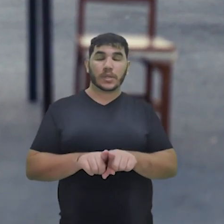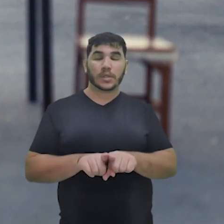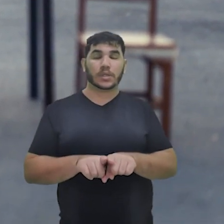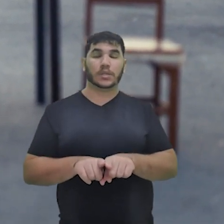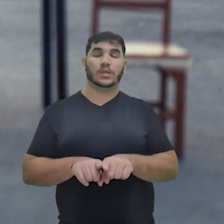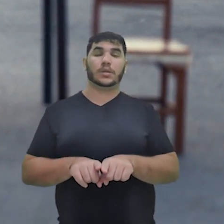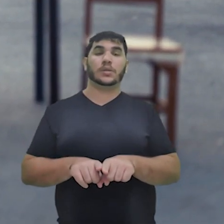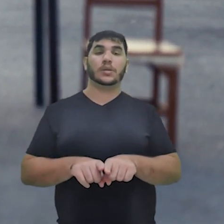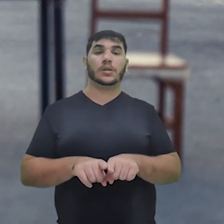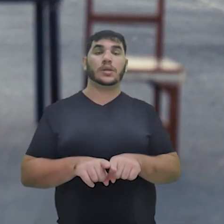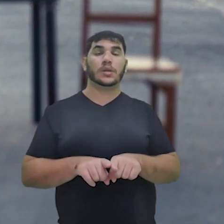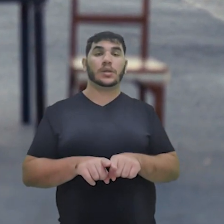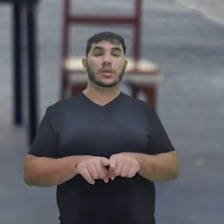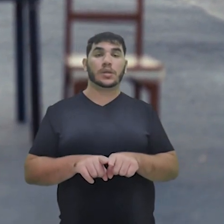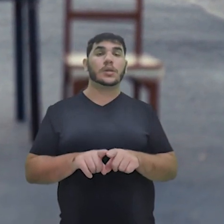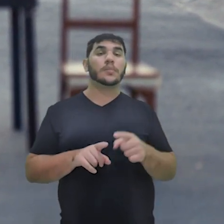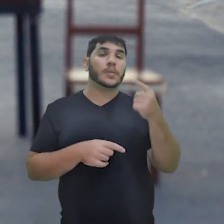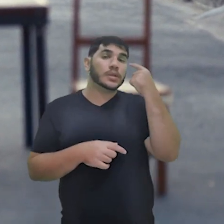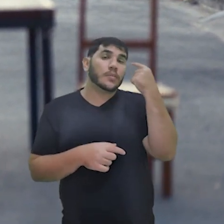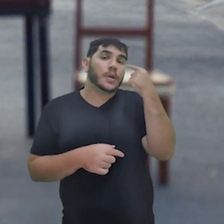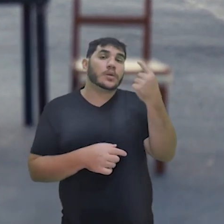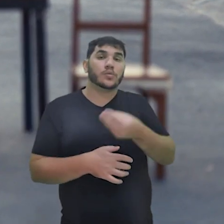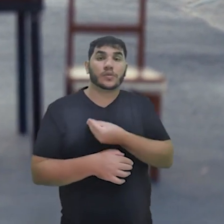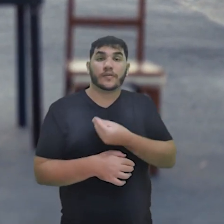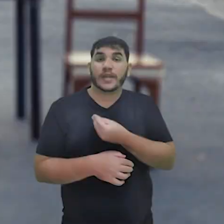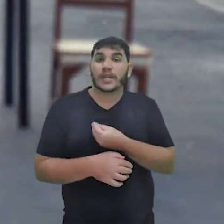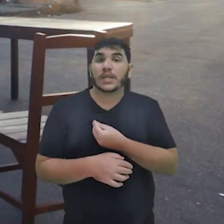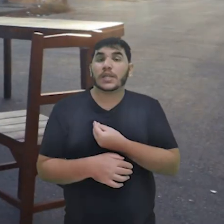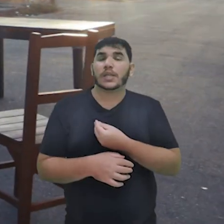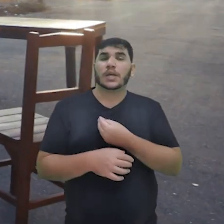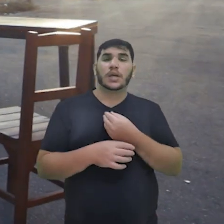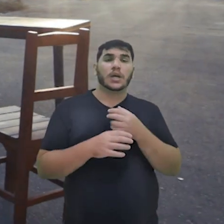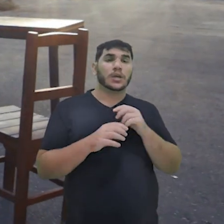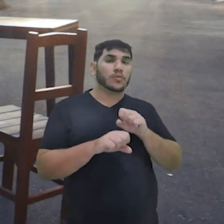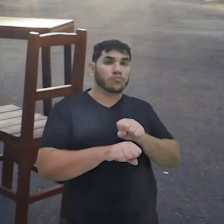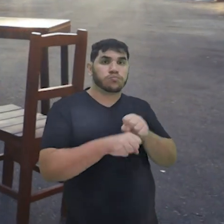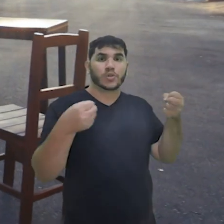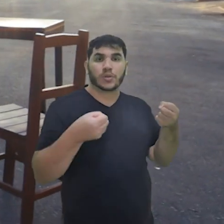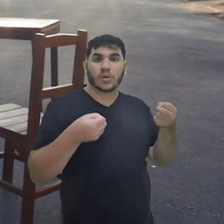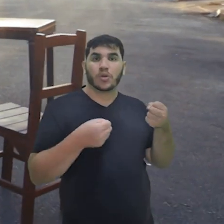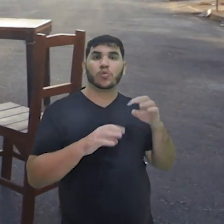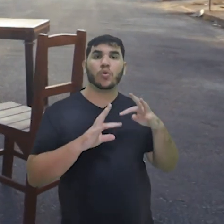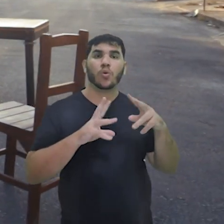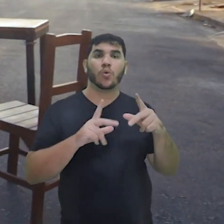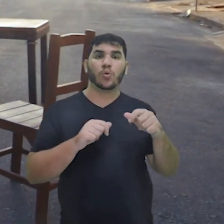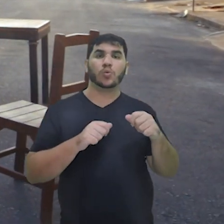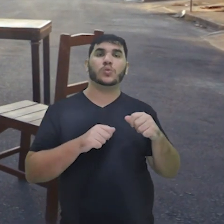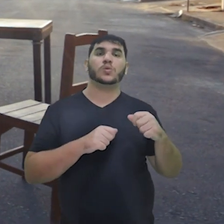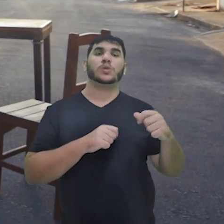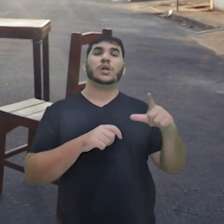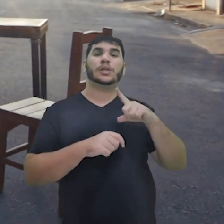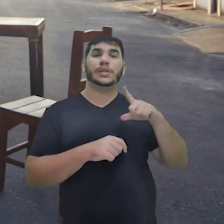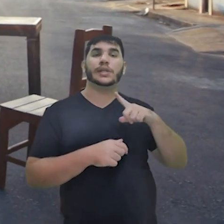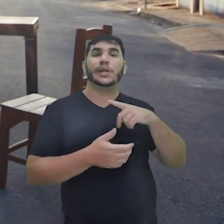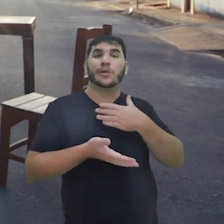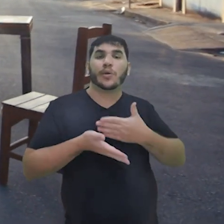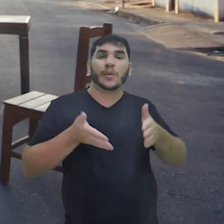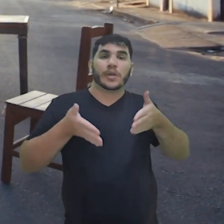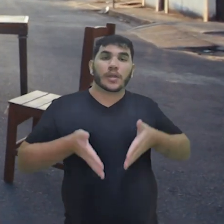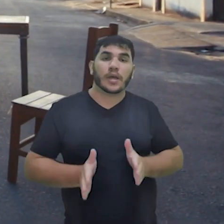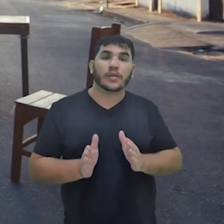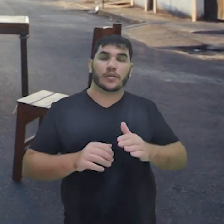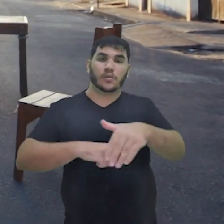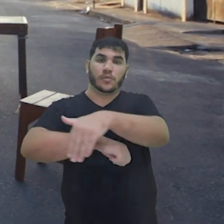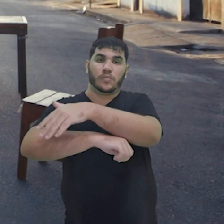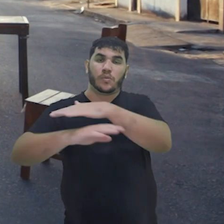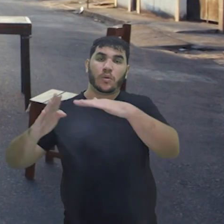com lógicas de vidas que rompam tudo o que nós somos violentados desde o momento que nós nascemos